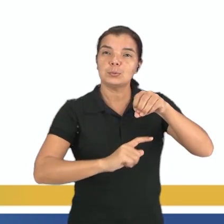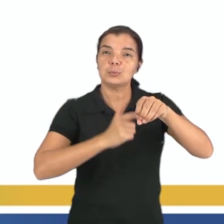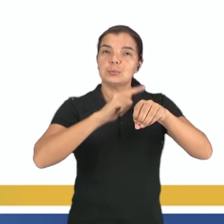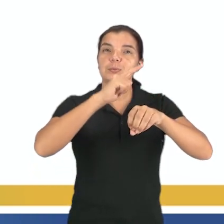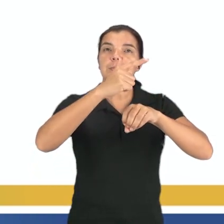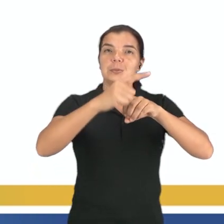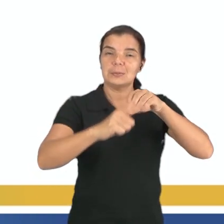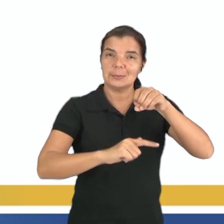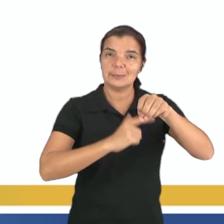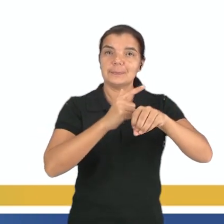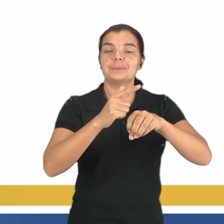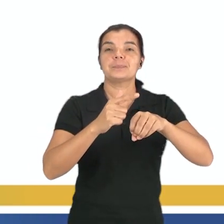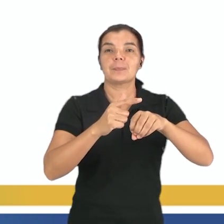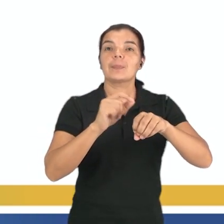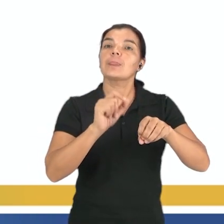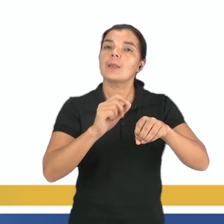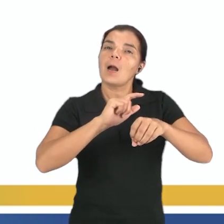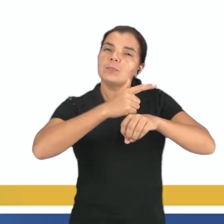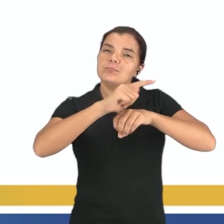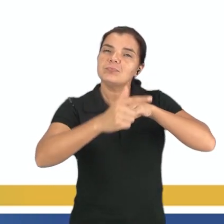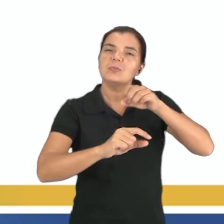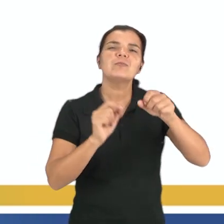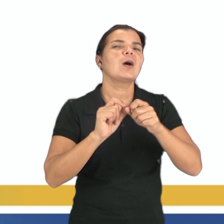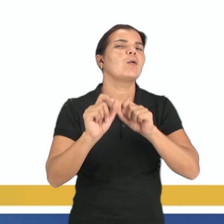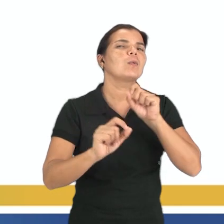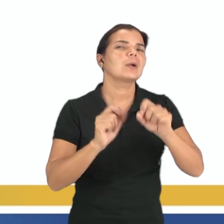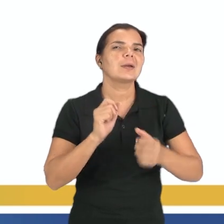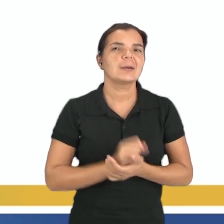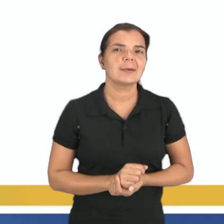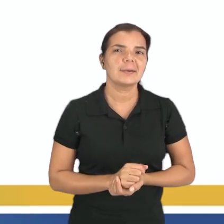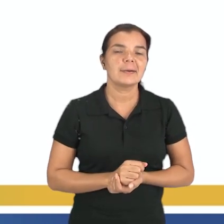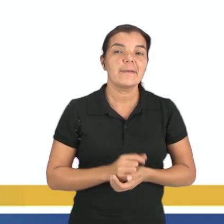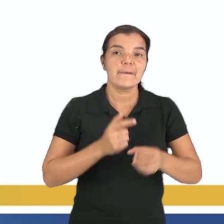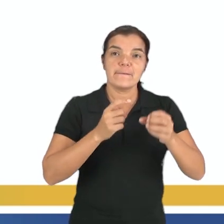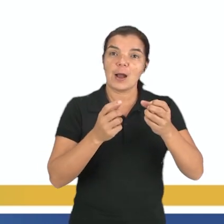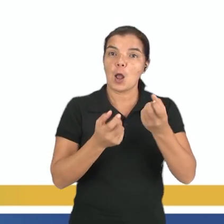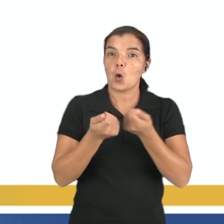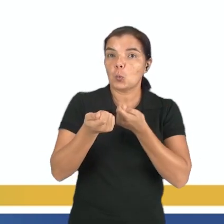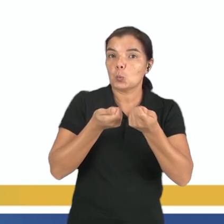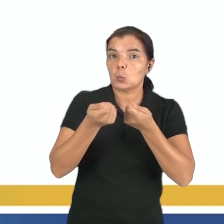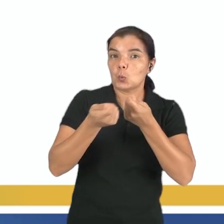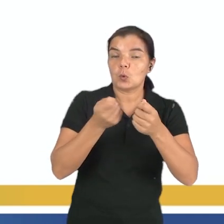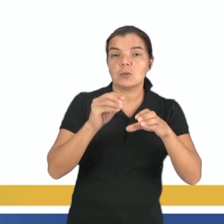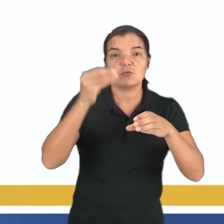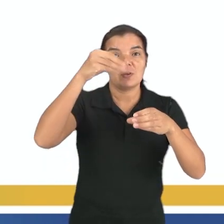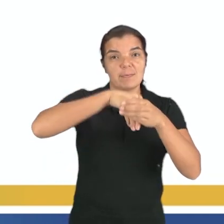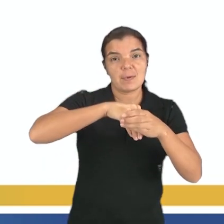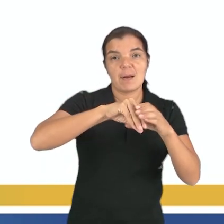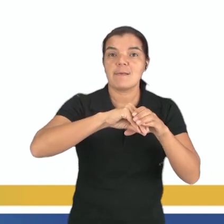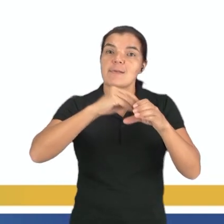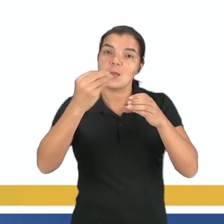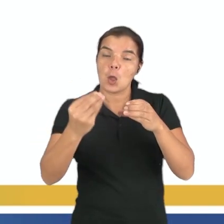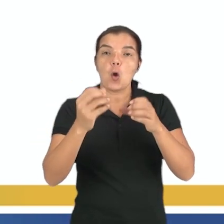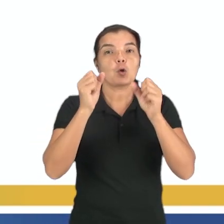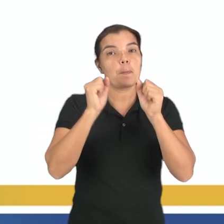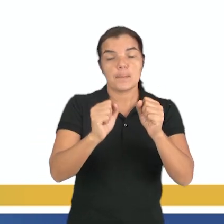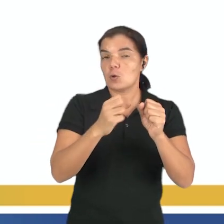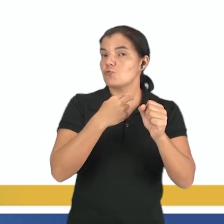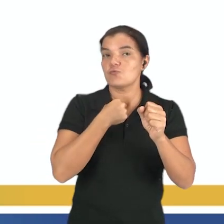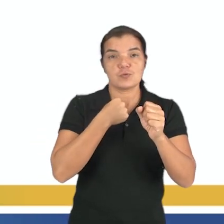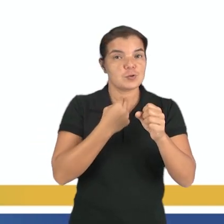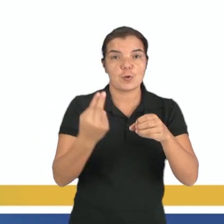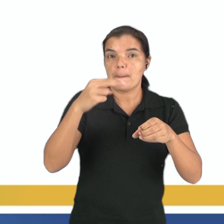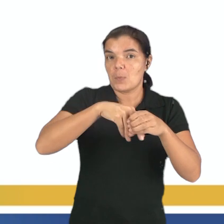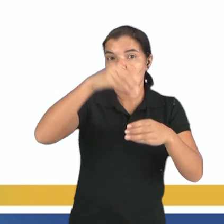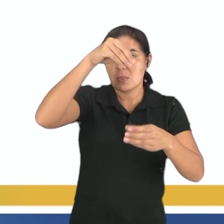membrana plasmática. E a membrana plasmática faz o que mesmo? Faz o controle de entrada e saída do que pode ou não pode entrar